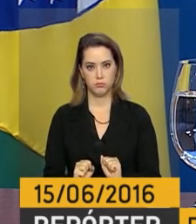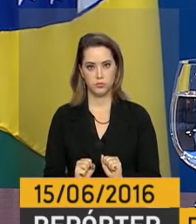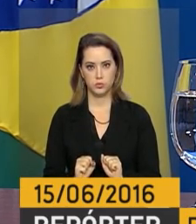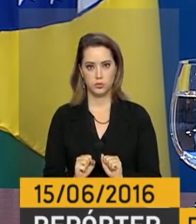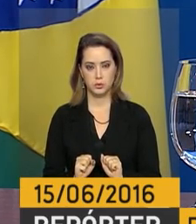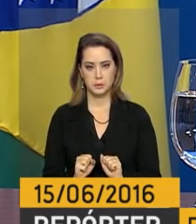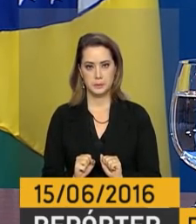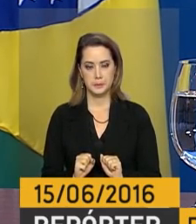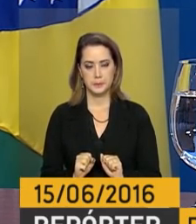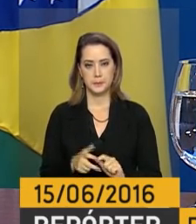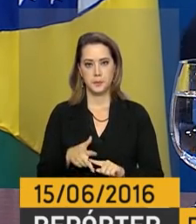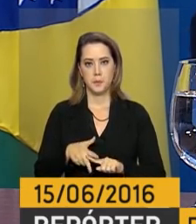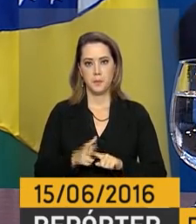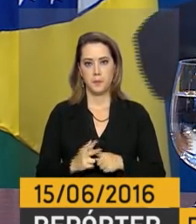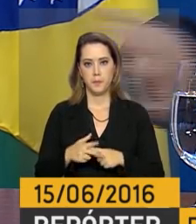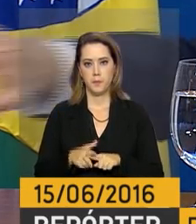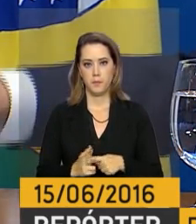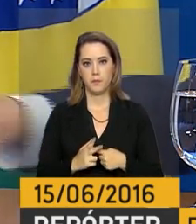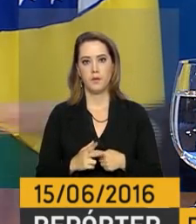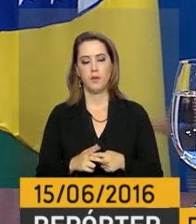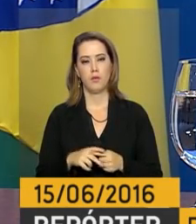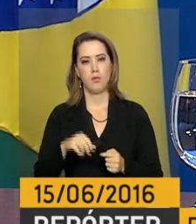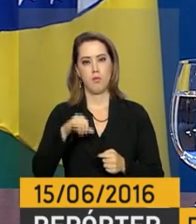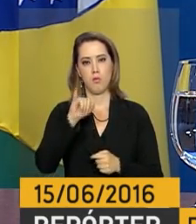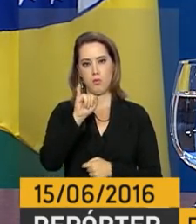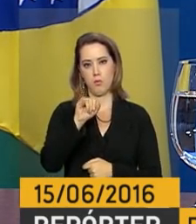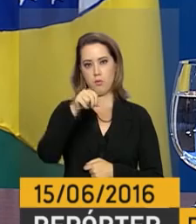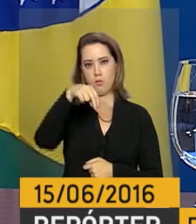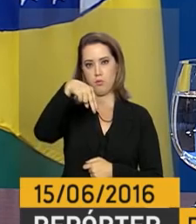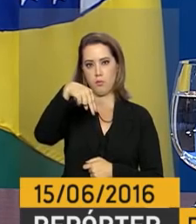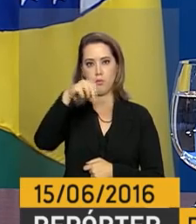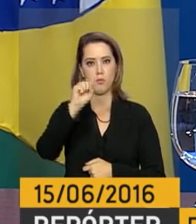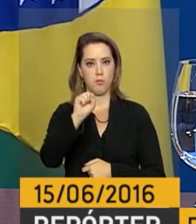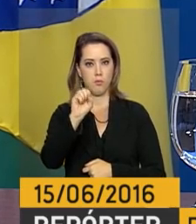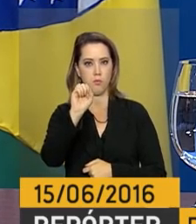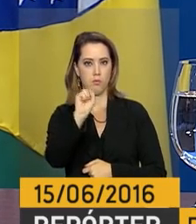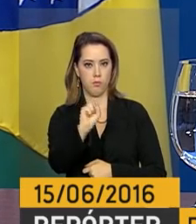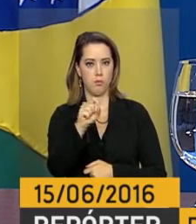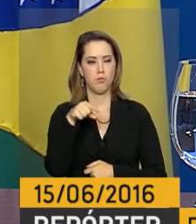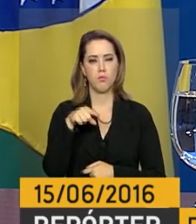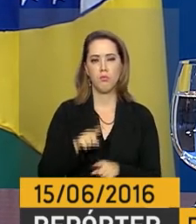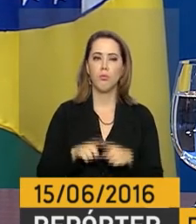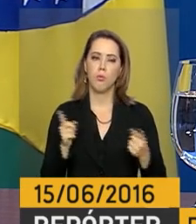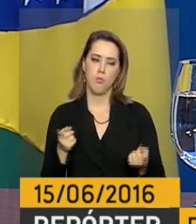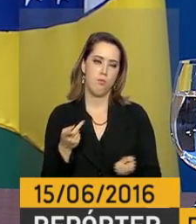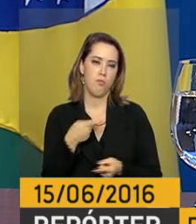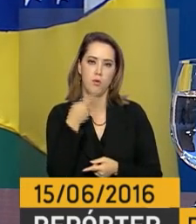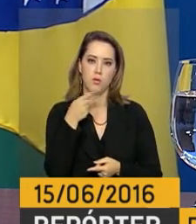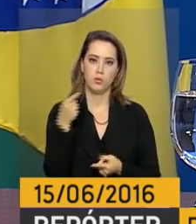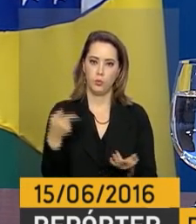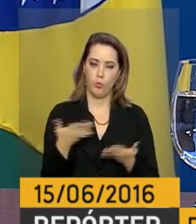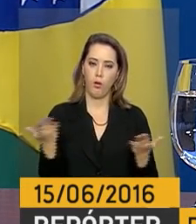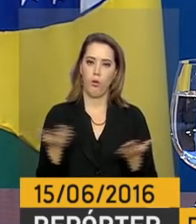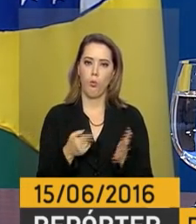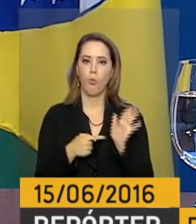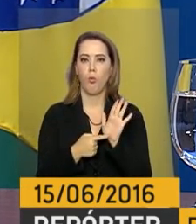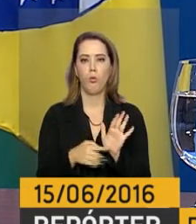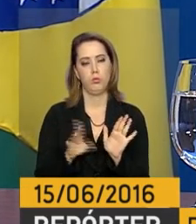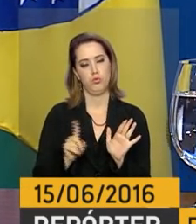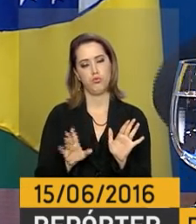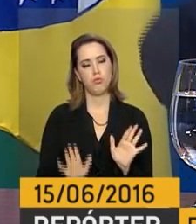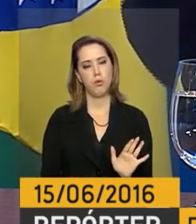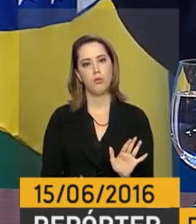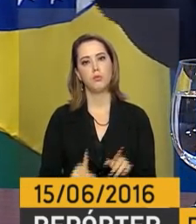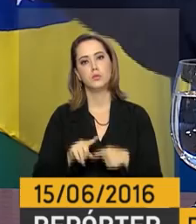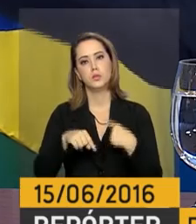reforma eh da previdência. Isso não é tema desta medida que nós estamos lançando hoje. Não é para discutir